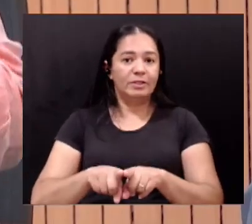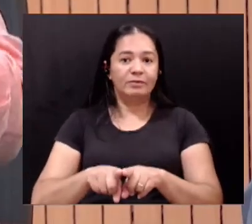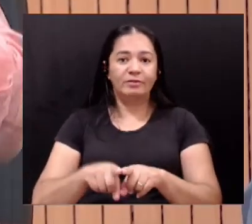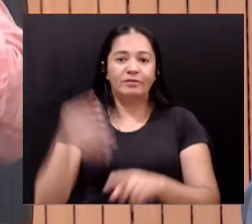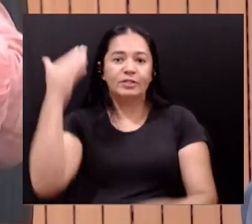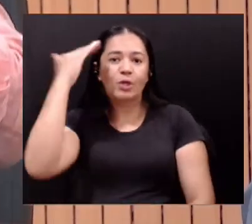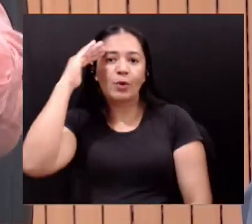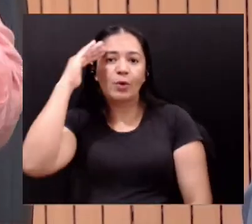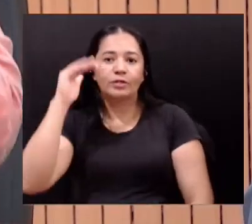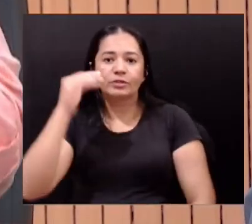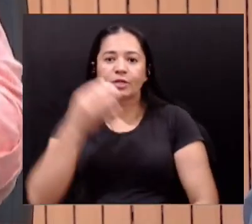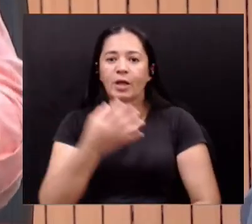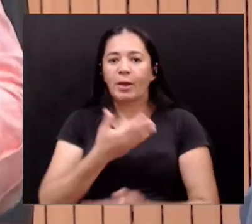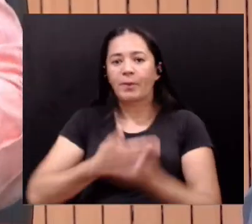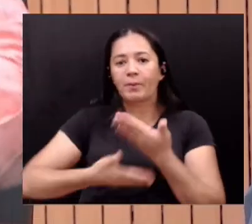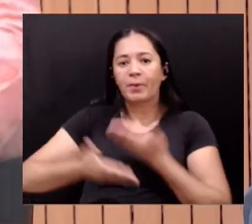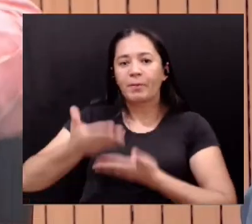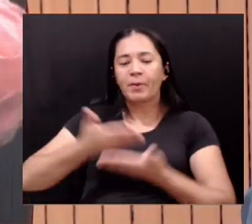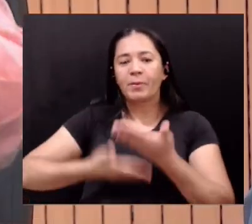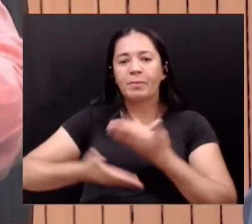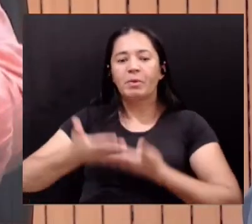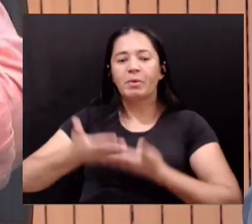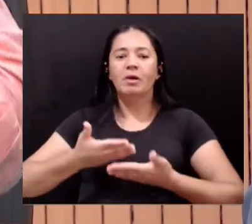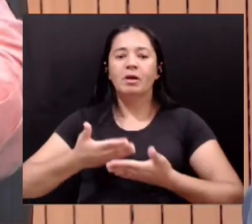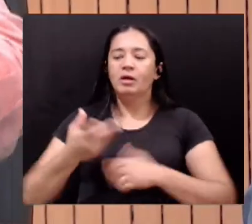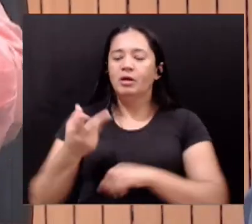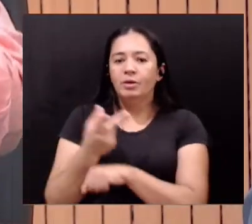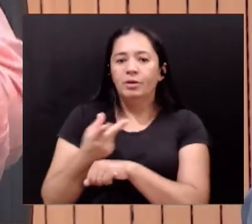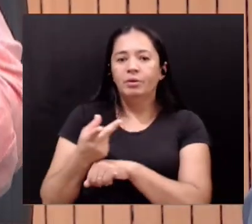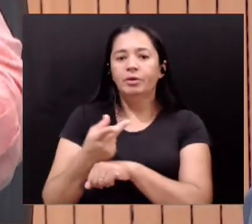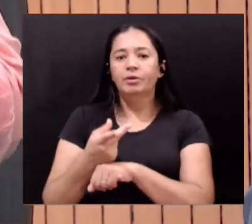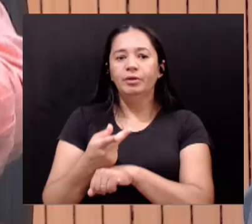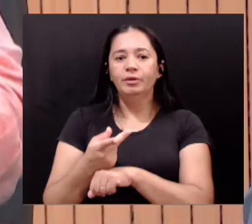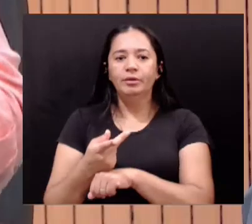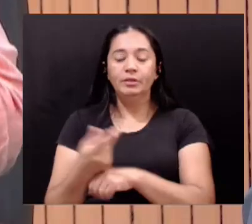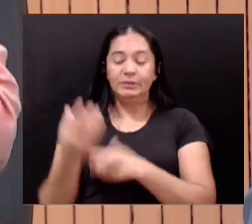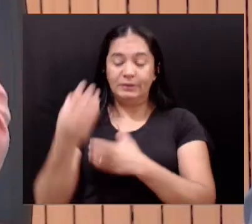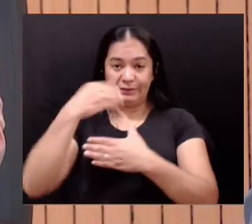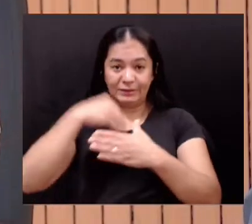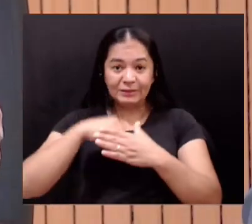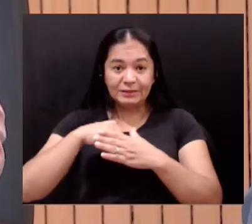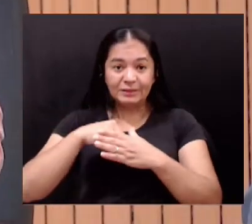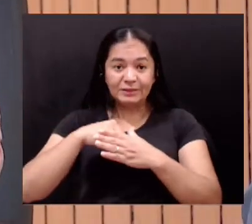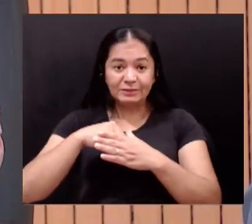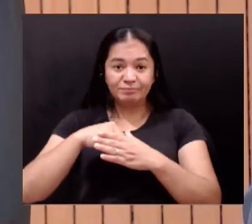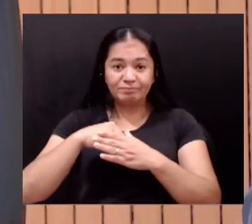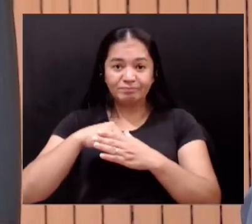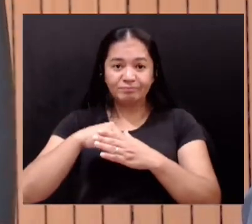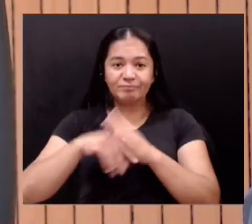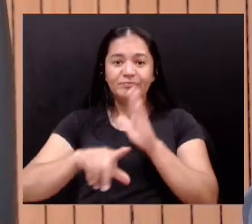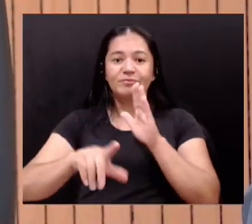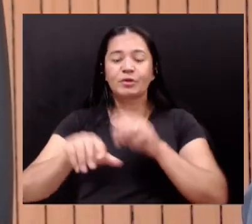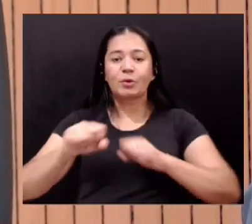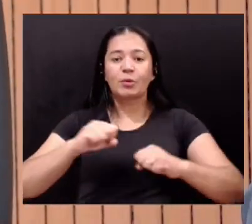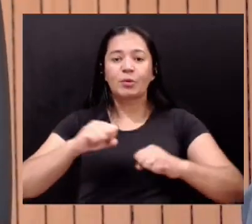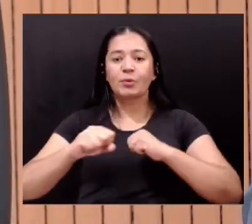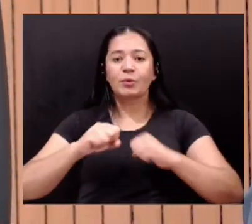dialética e buscar dentro do próprio movimento